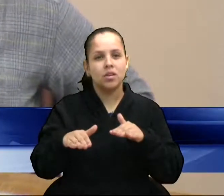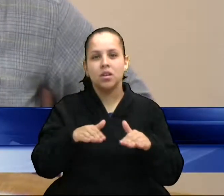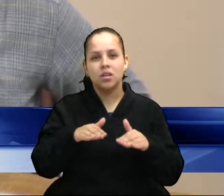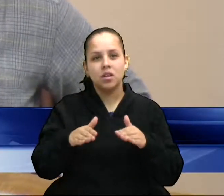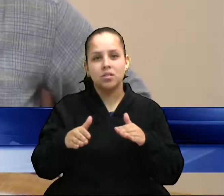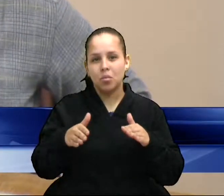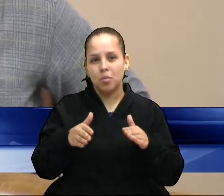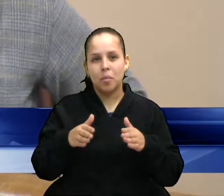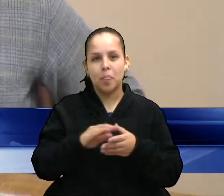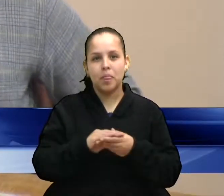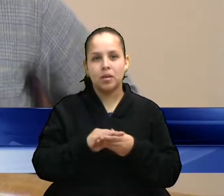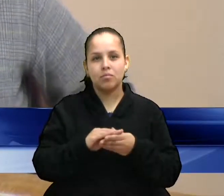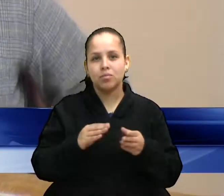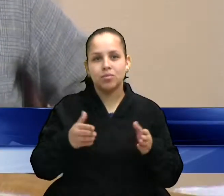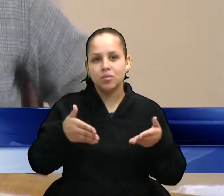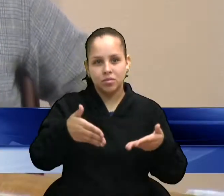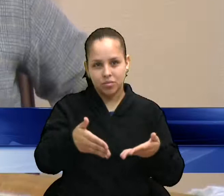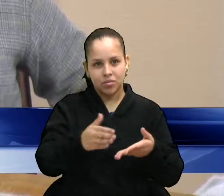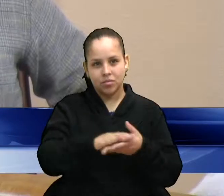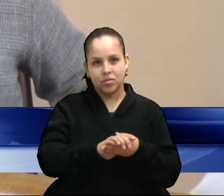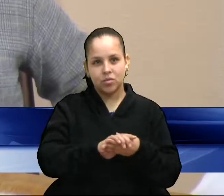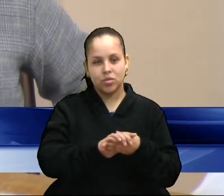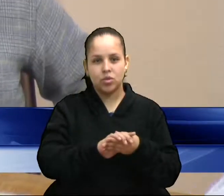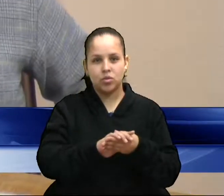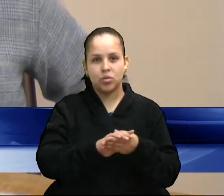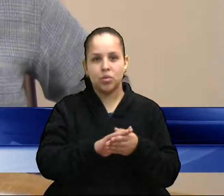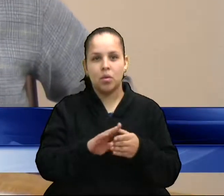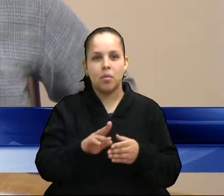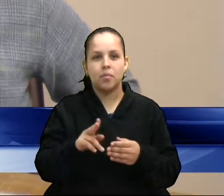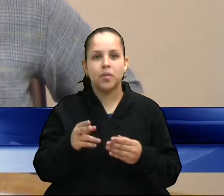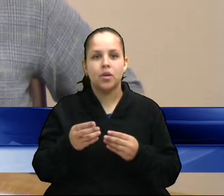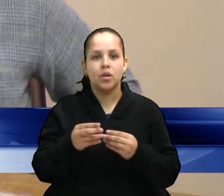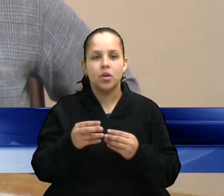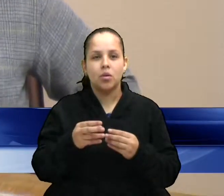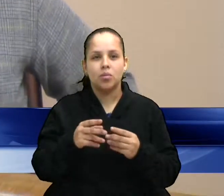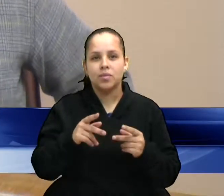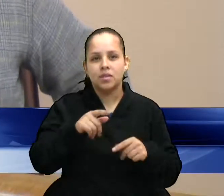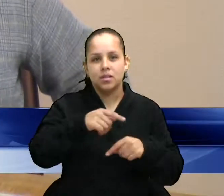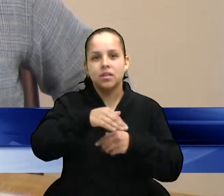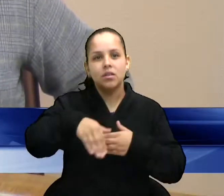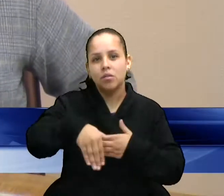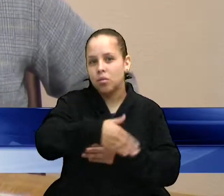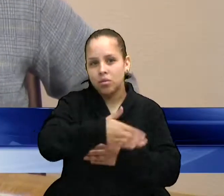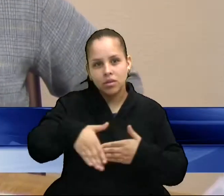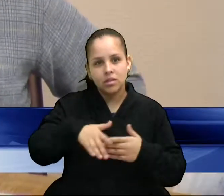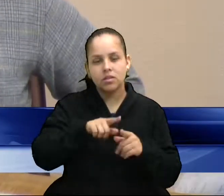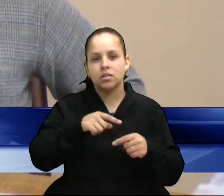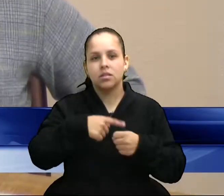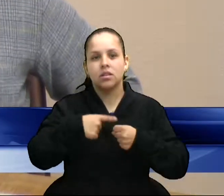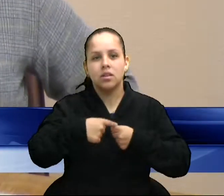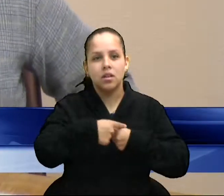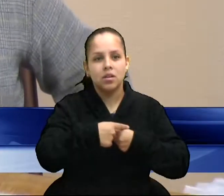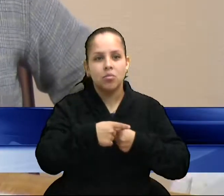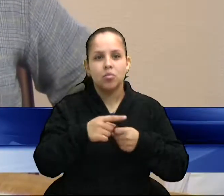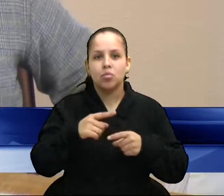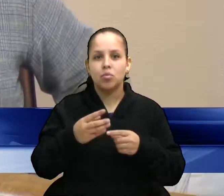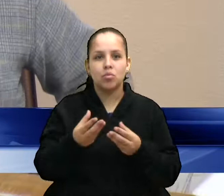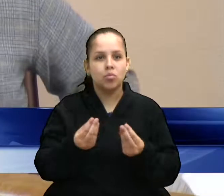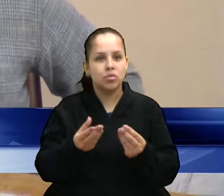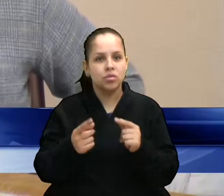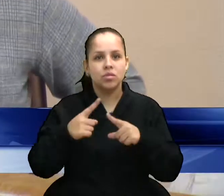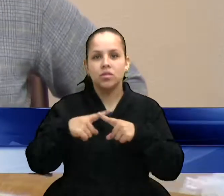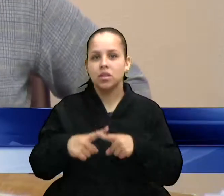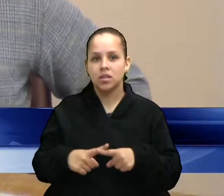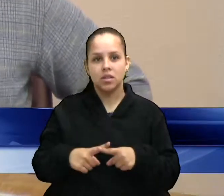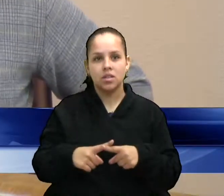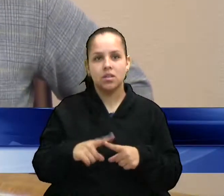lembrado que existe. A gente não consegue colocar uma cadeira, por várias vezes pedida na Secretaria Municipal de Transporte, nem para